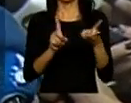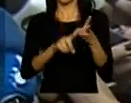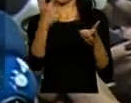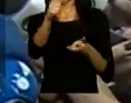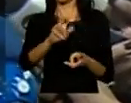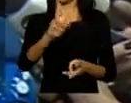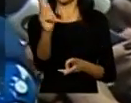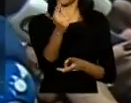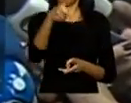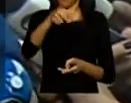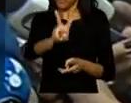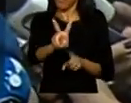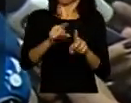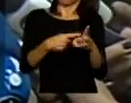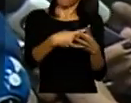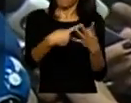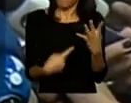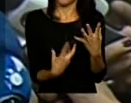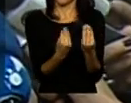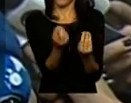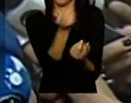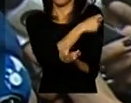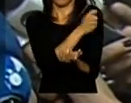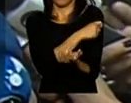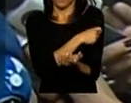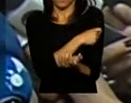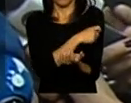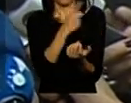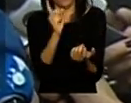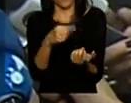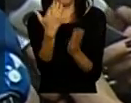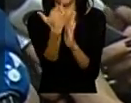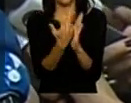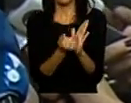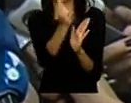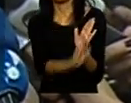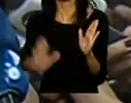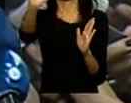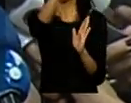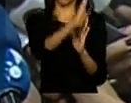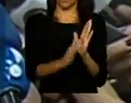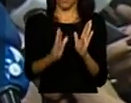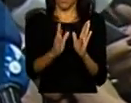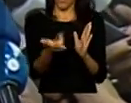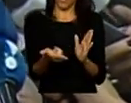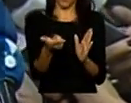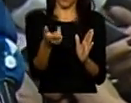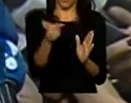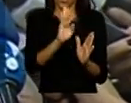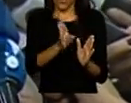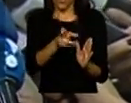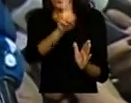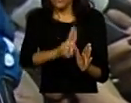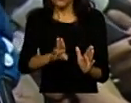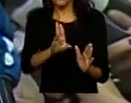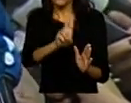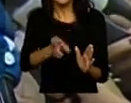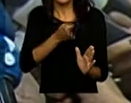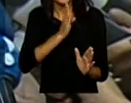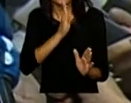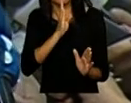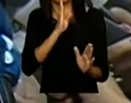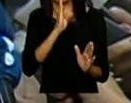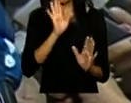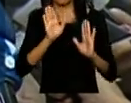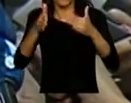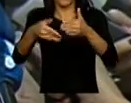que eu não tenho dúvida nenhuma que é a grande inovação no Programa Nacional de imunização Porque além da tecnologia da vacina pega